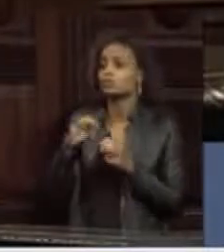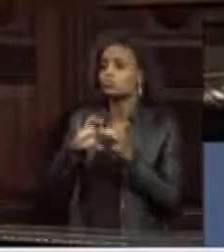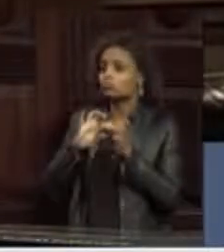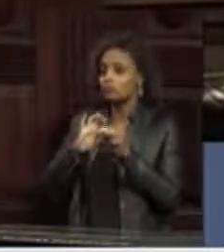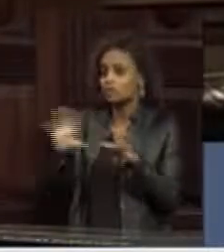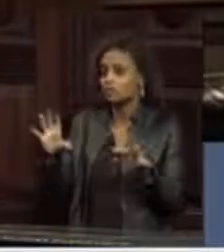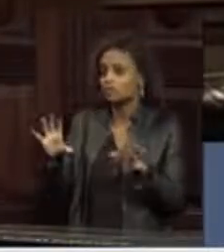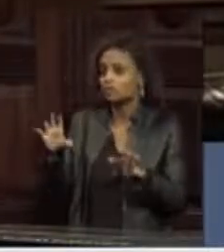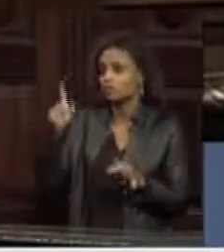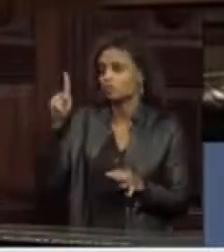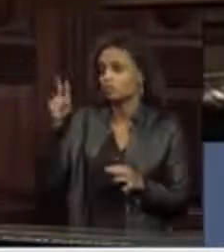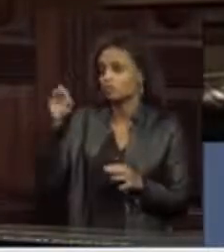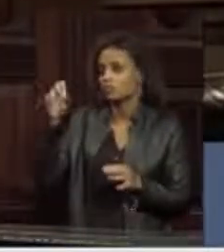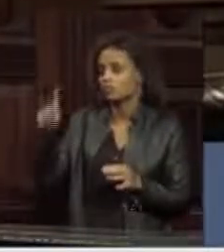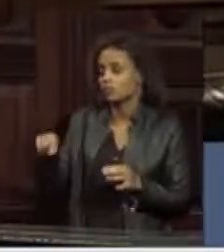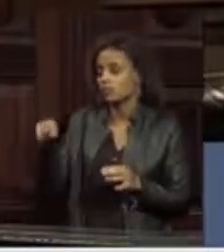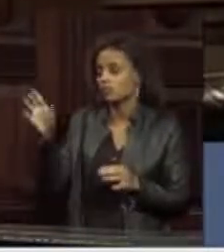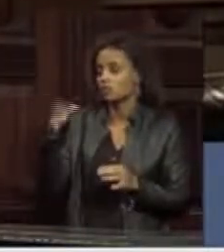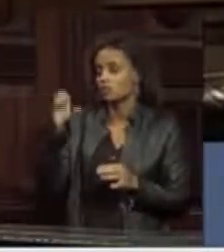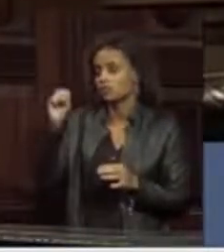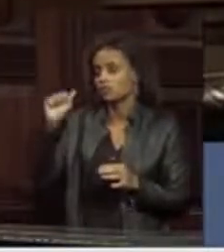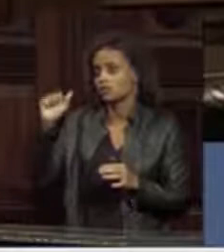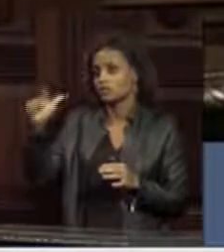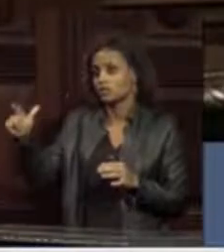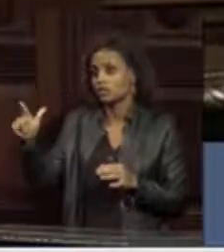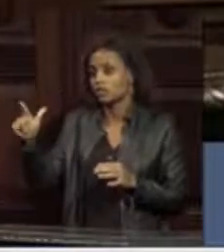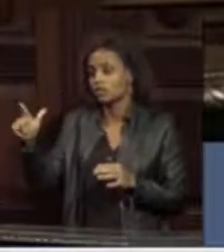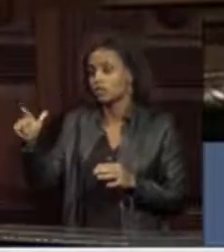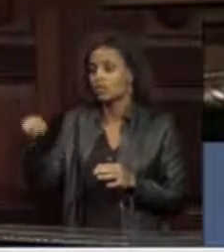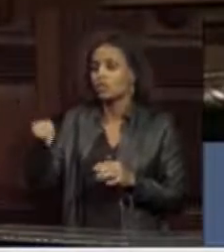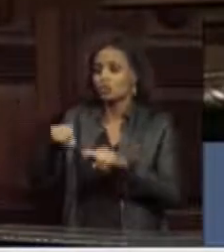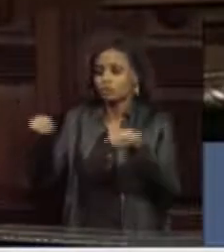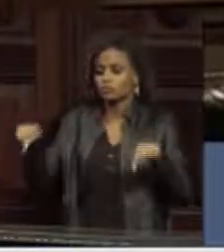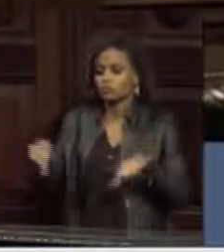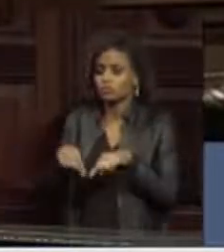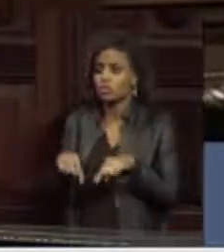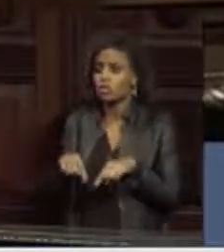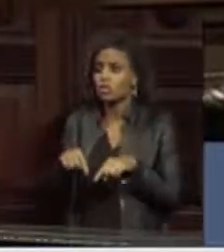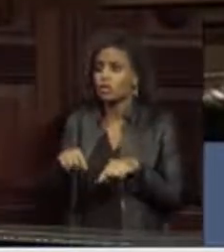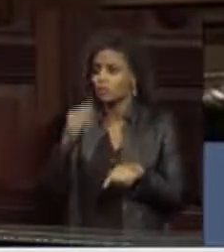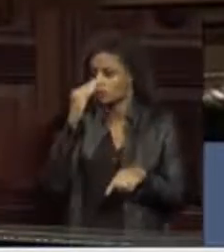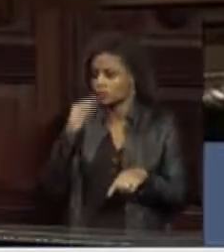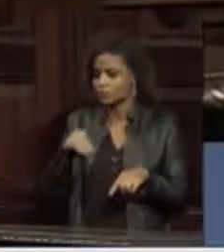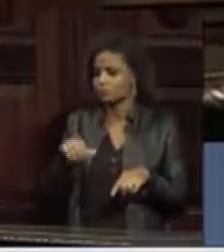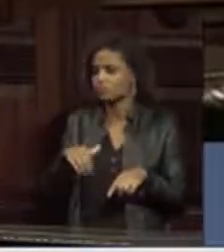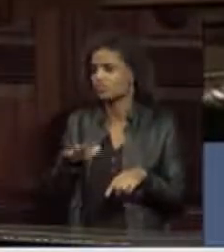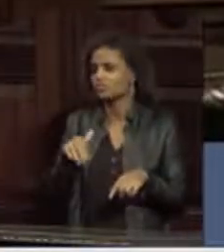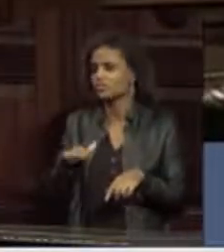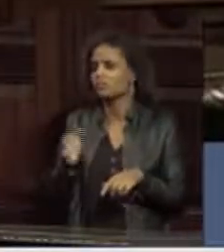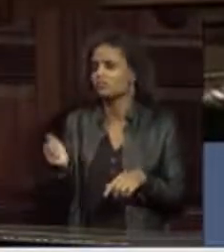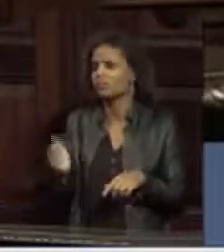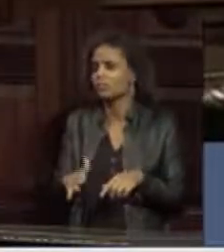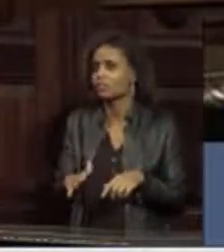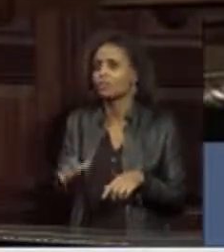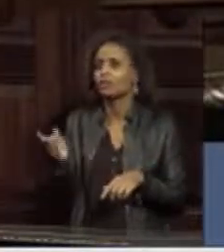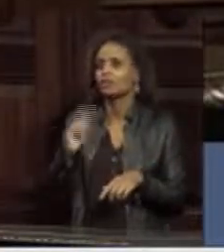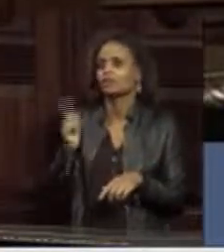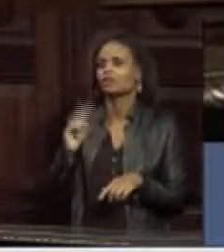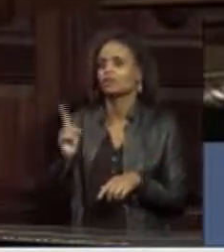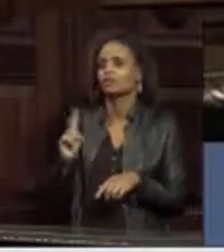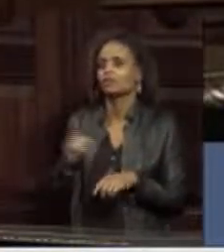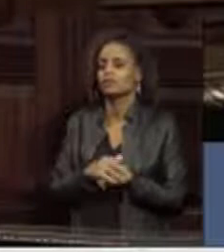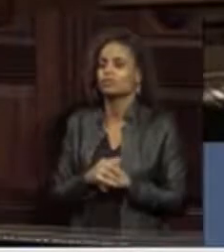signifique, com a desativação dos campos do pós-sal, o seu abandono, o seu sucateamento dos campos